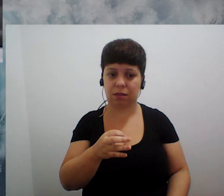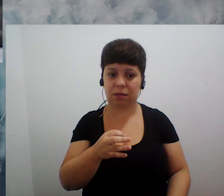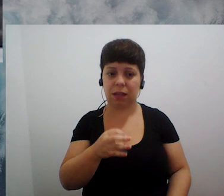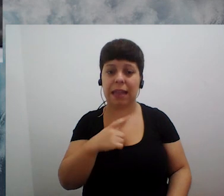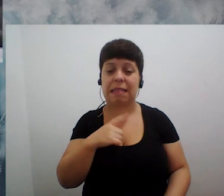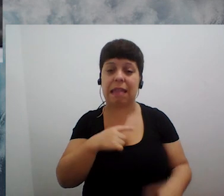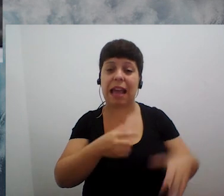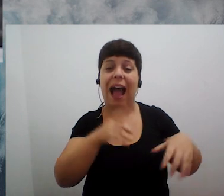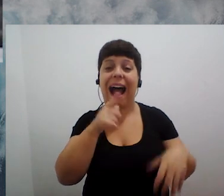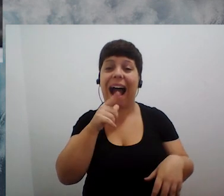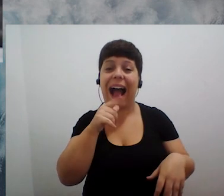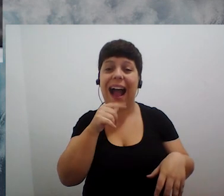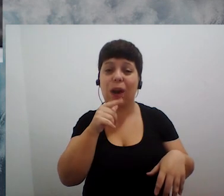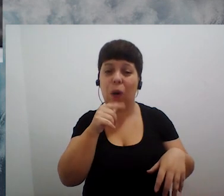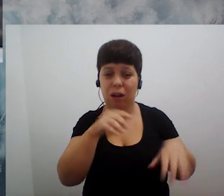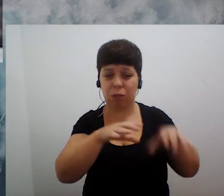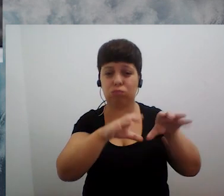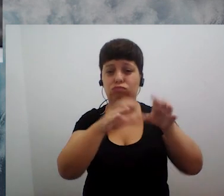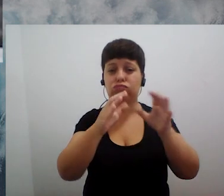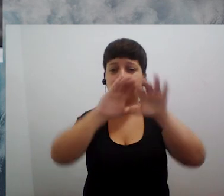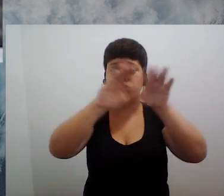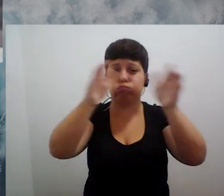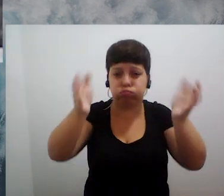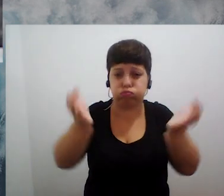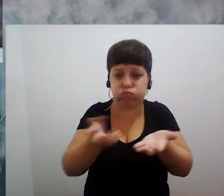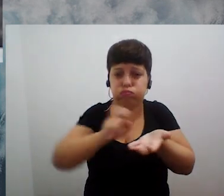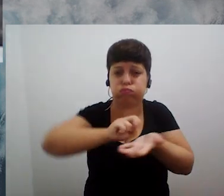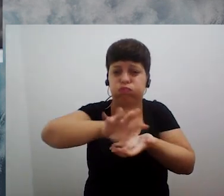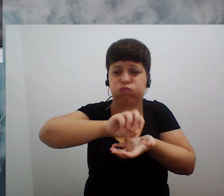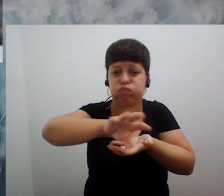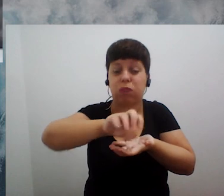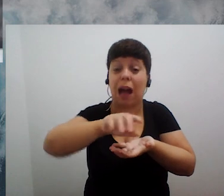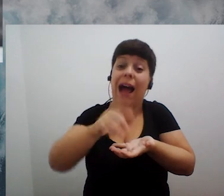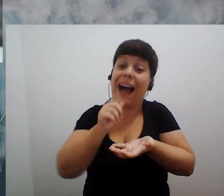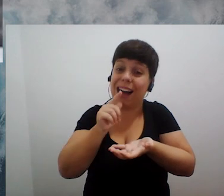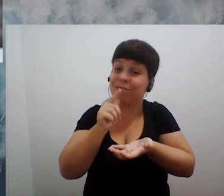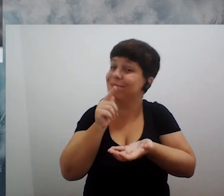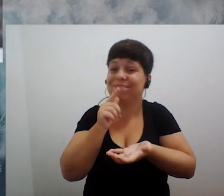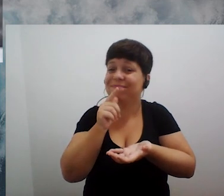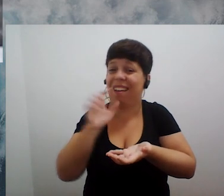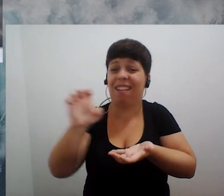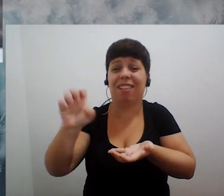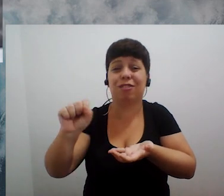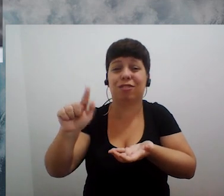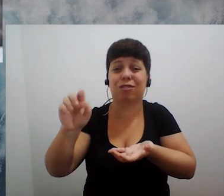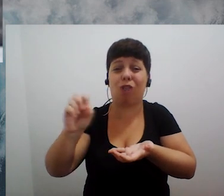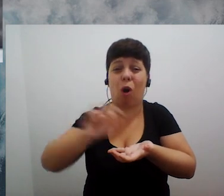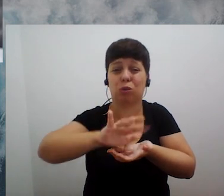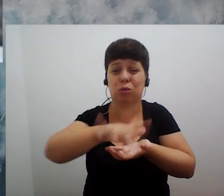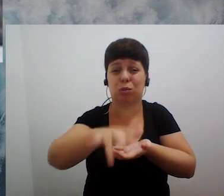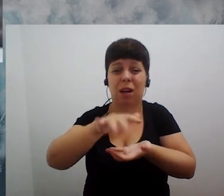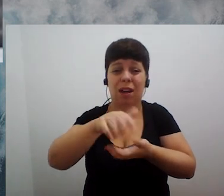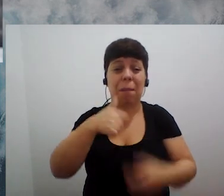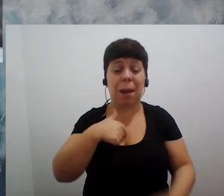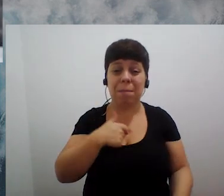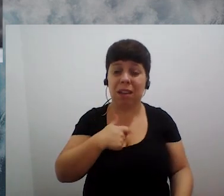que deveria ser de água, né, mas é de esgoto, que aí fica jorrando ali sem parar. E assim, para mim, passar por ali é uma tortura. Sempre que eu tenho que passar